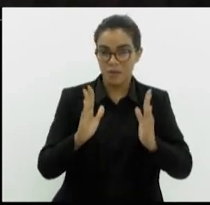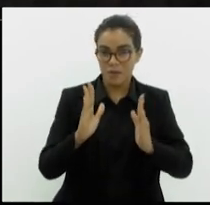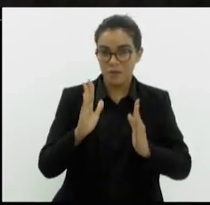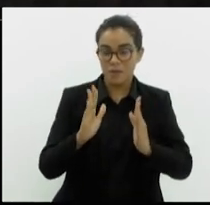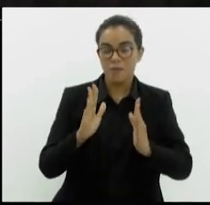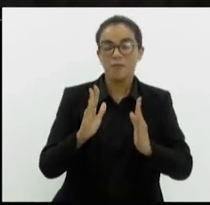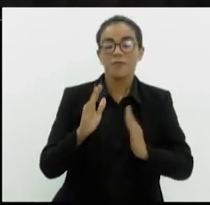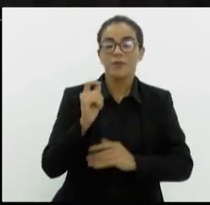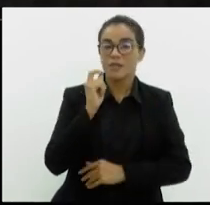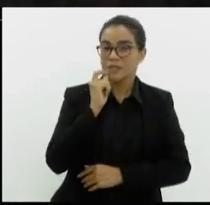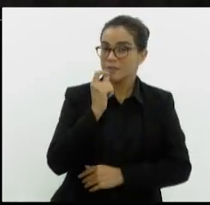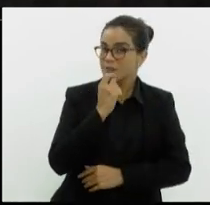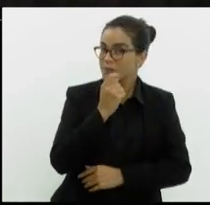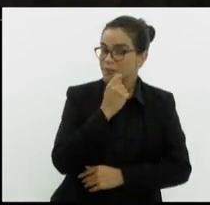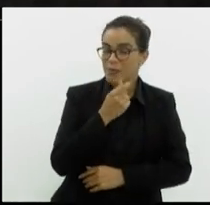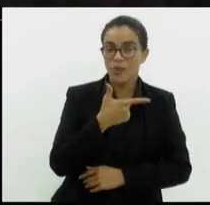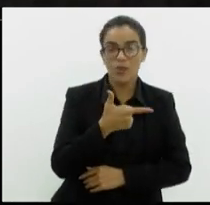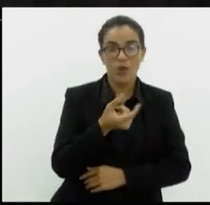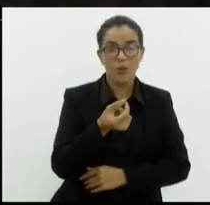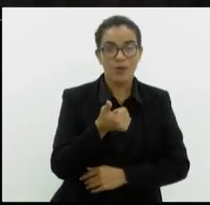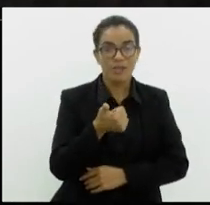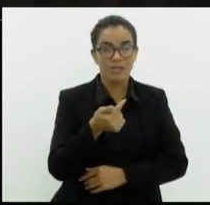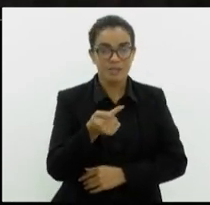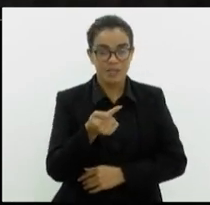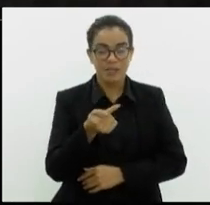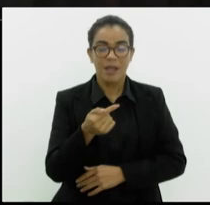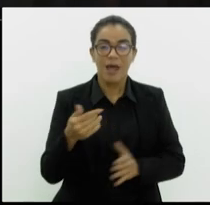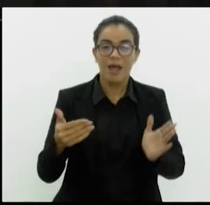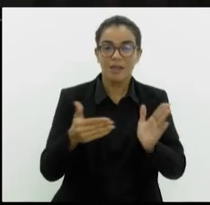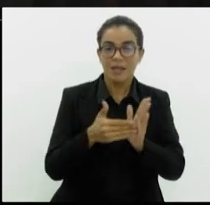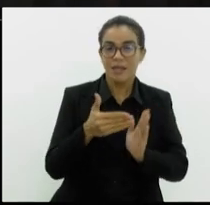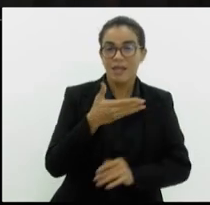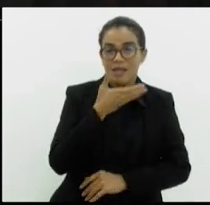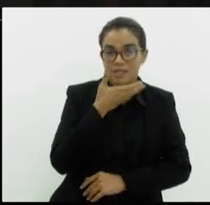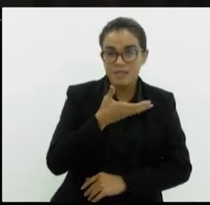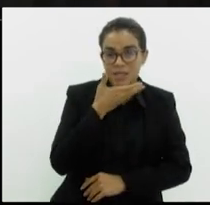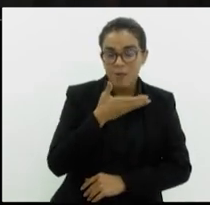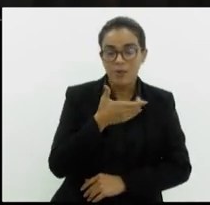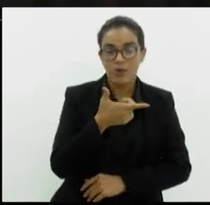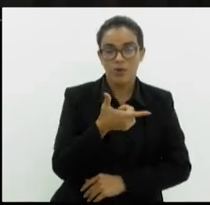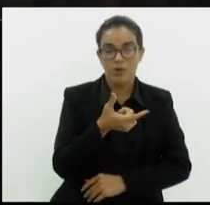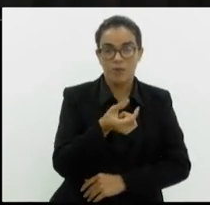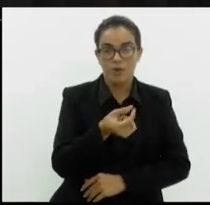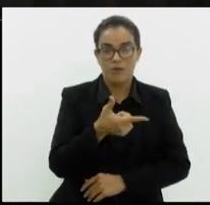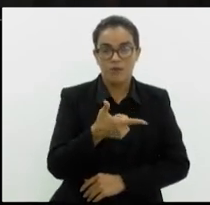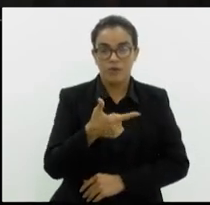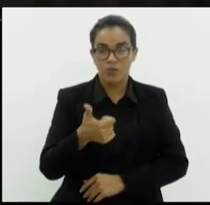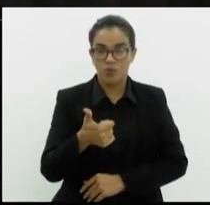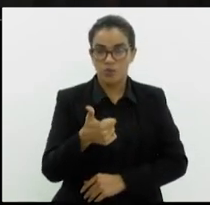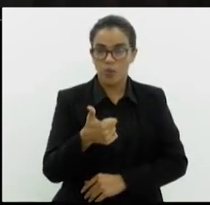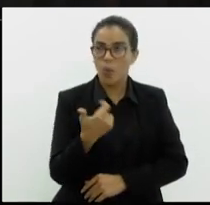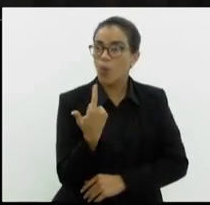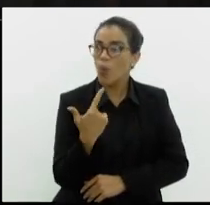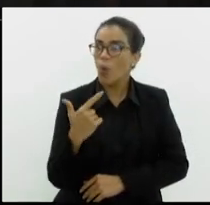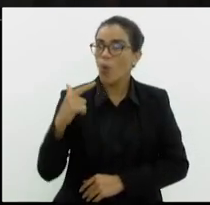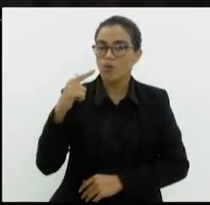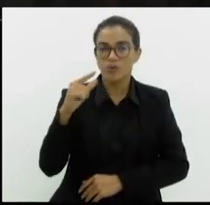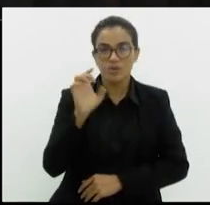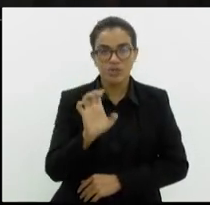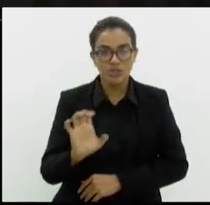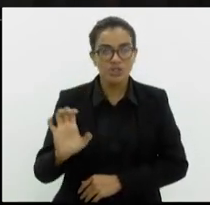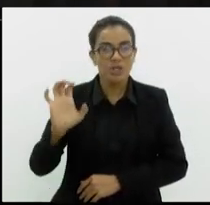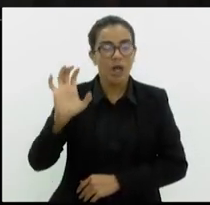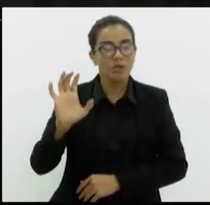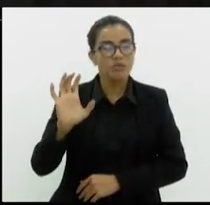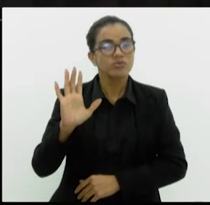de 17 a 31 de dezembro de 21, enquanto os outros poderes